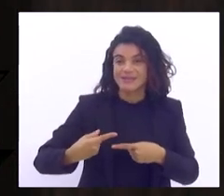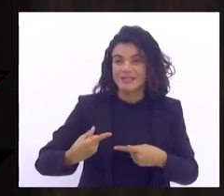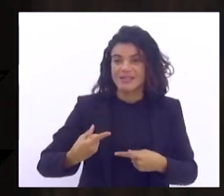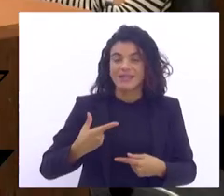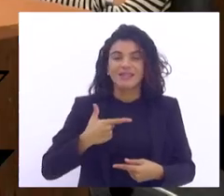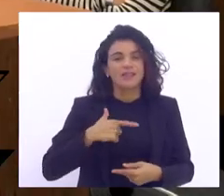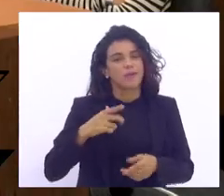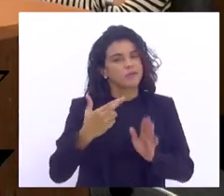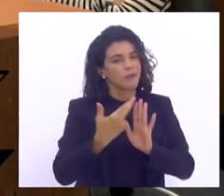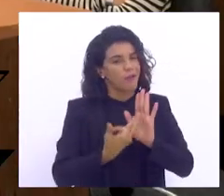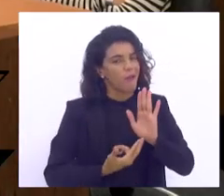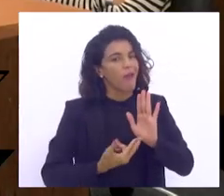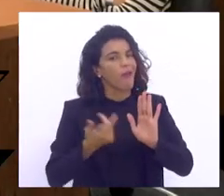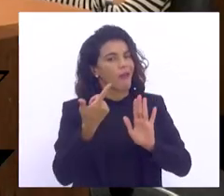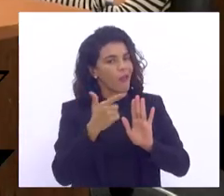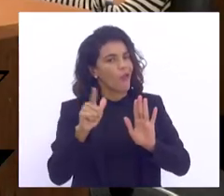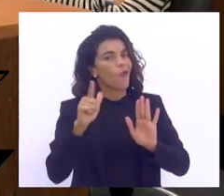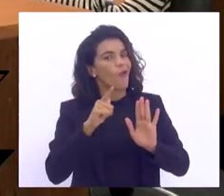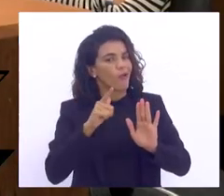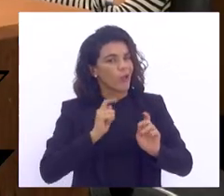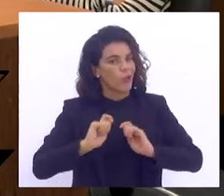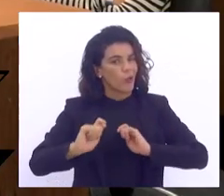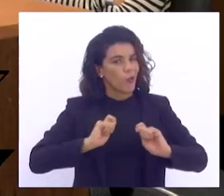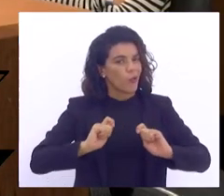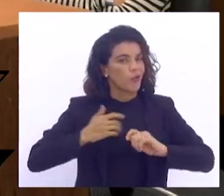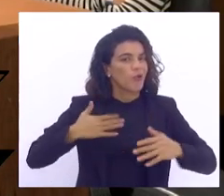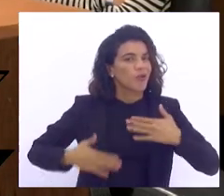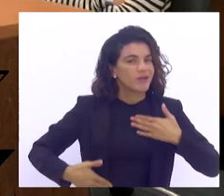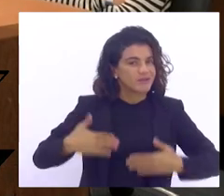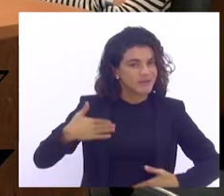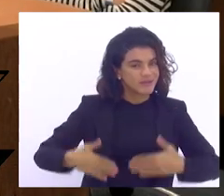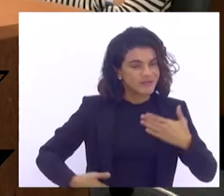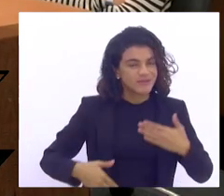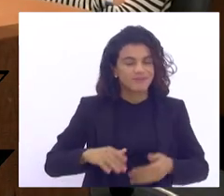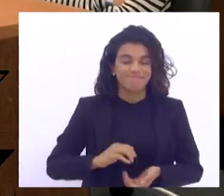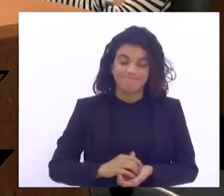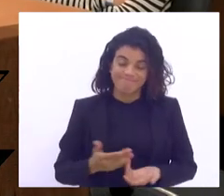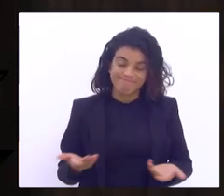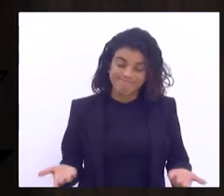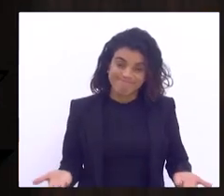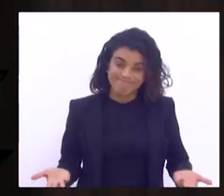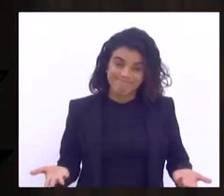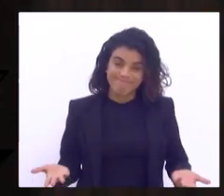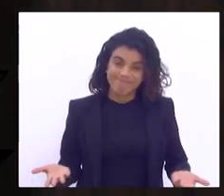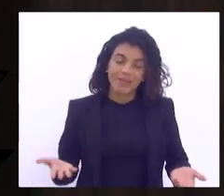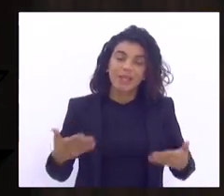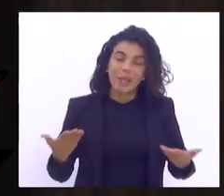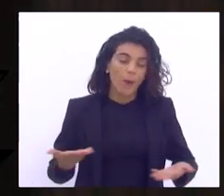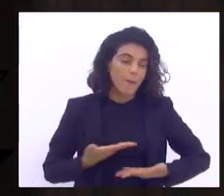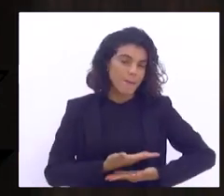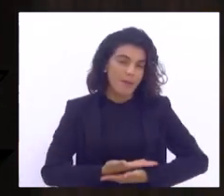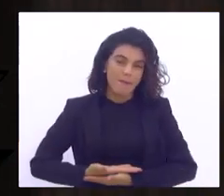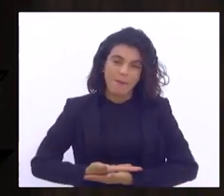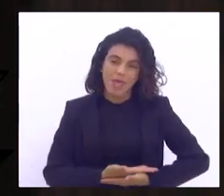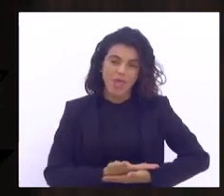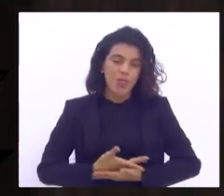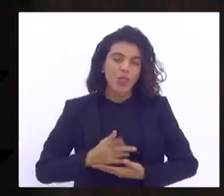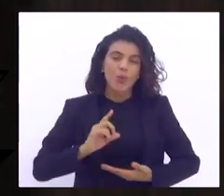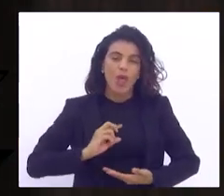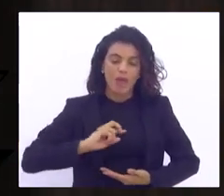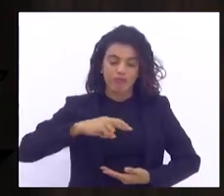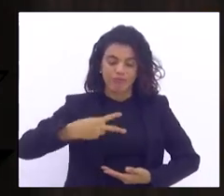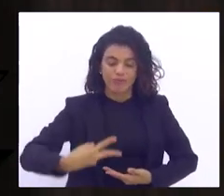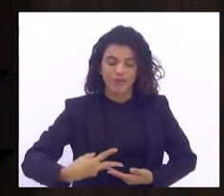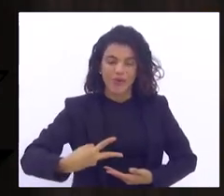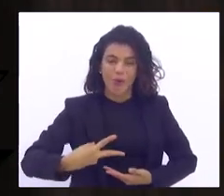outras regras que estão regendo aquele corpo. Então, meu corpo, minhas regras, isso cai por terra, por completo. Então, o bebê não é a extensão do corpo da mulher.